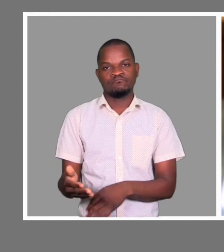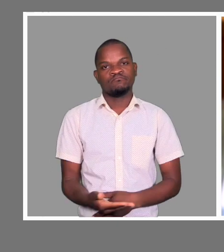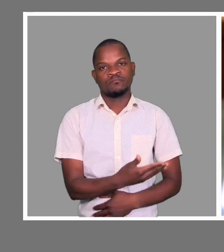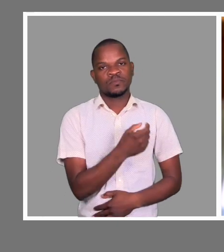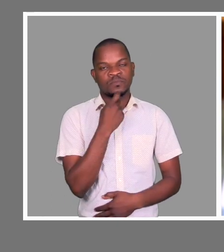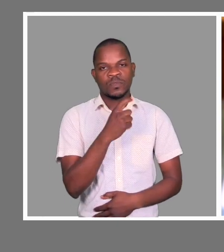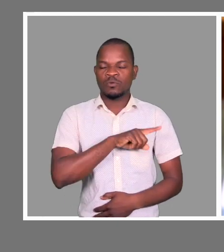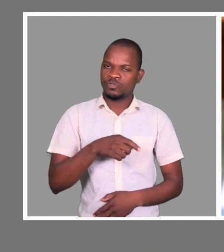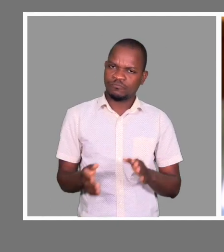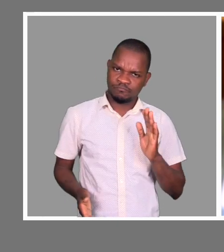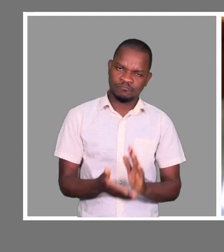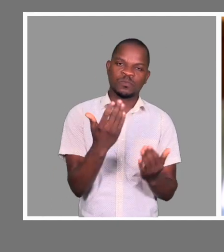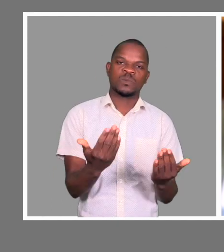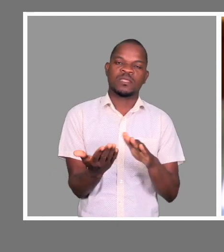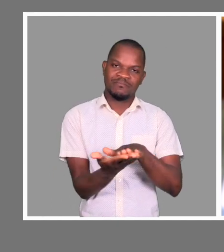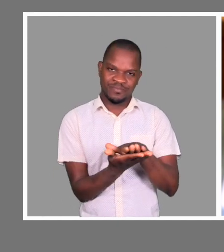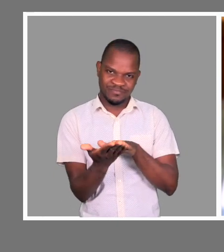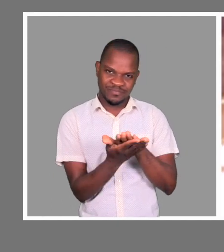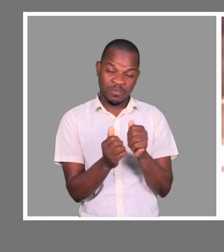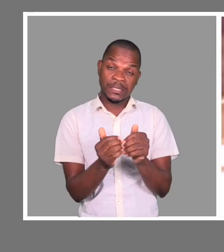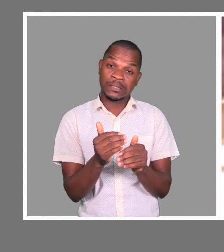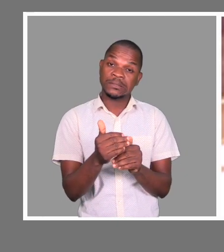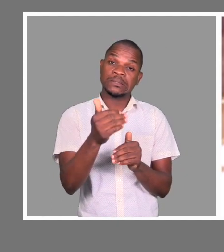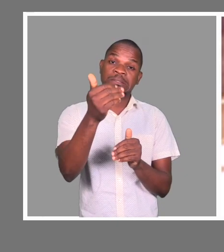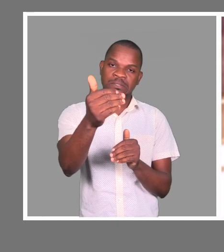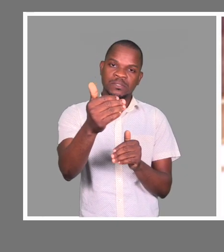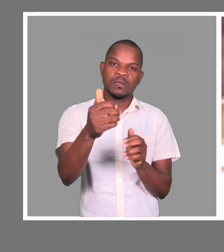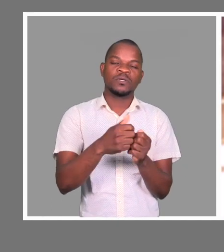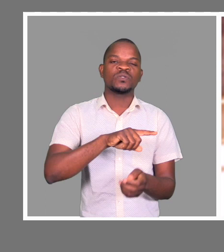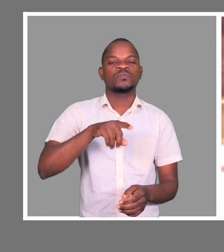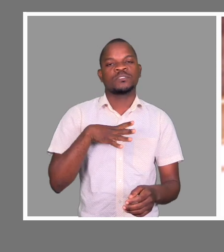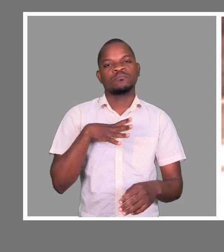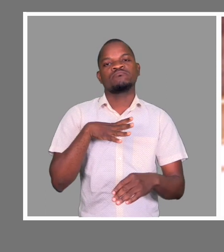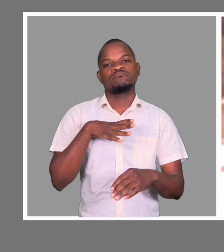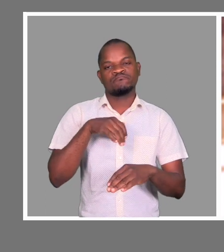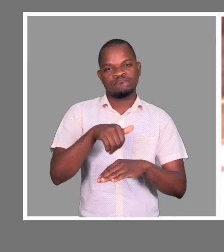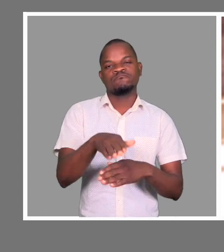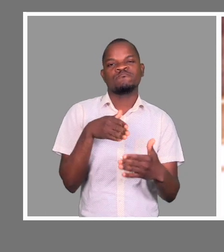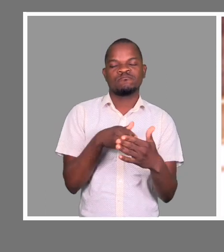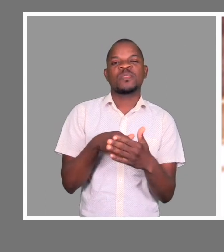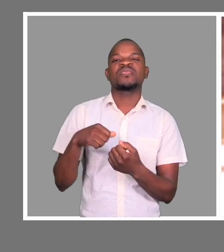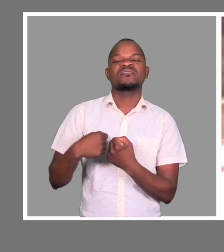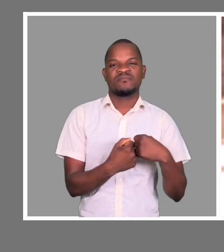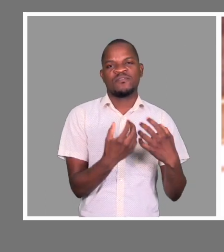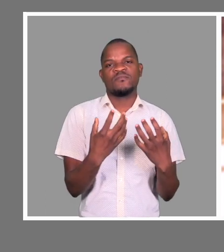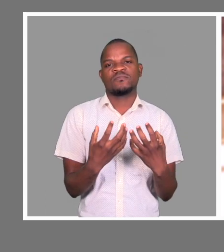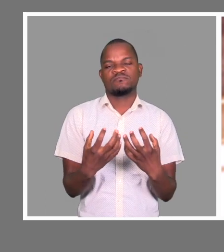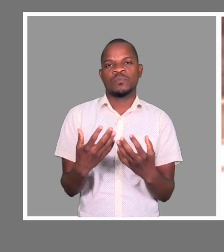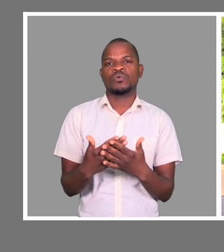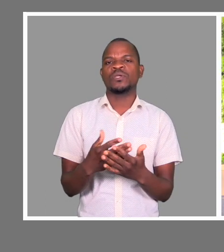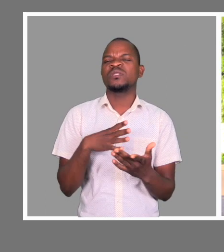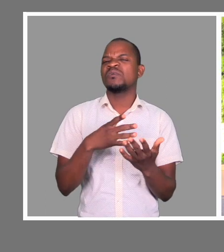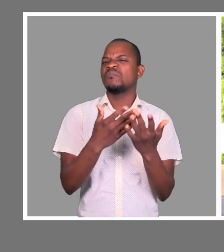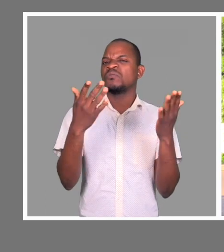e o nosso maior desafio está no apoio, porque nós recebemos solicitação de muita gente. Temos,